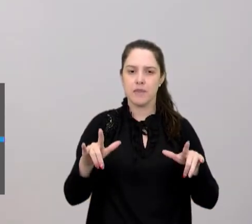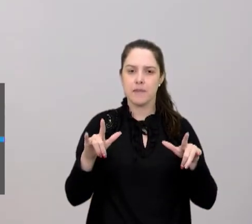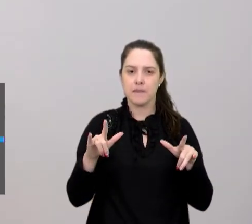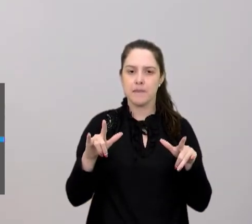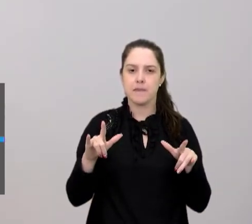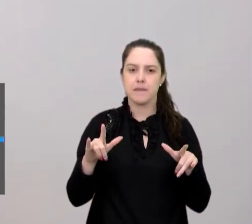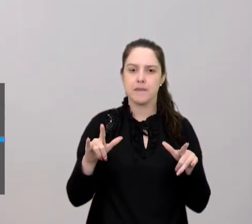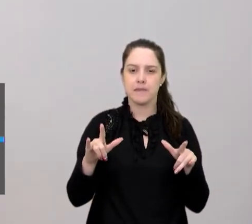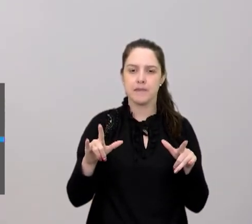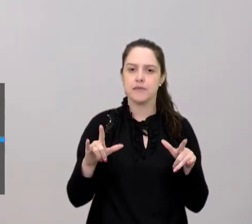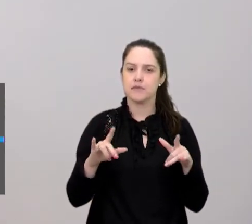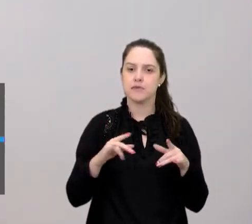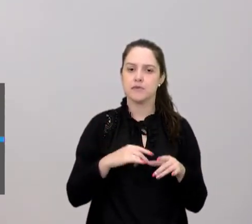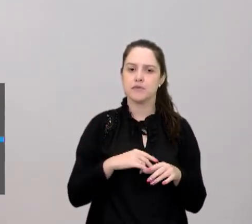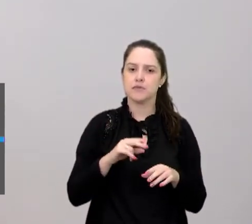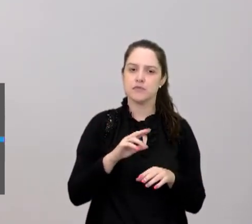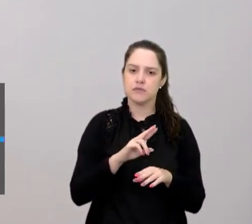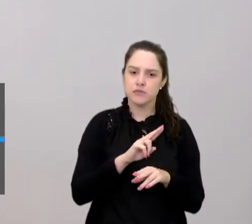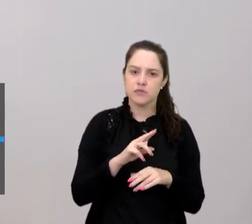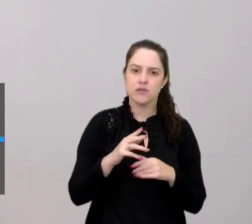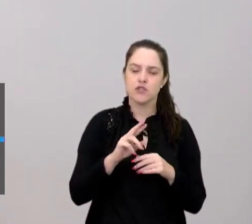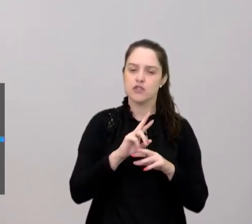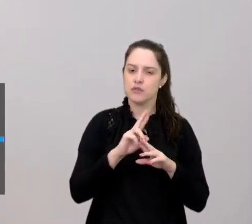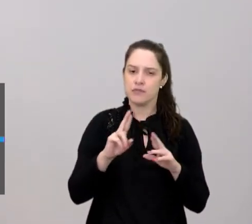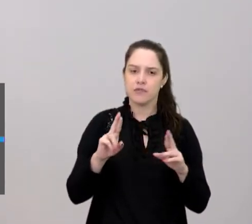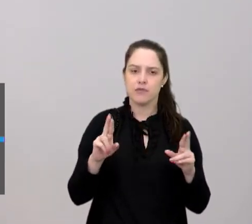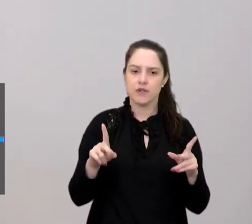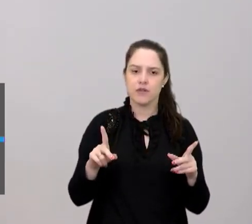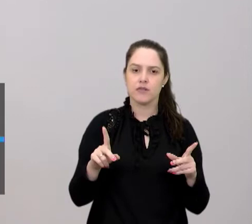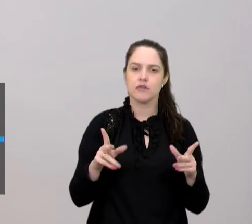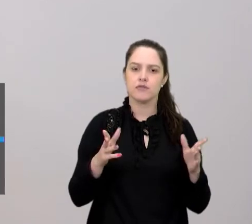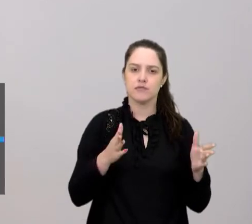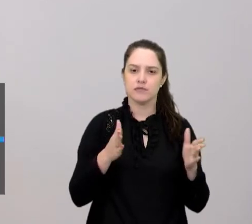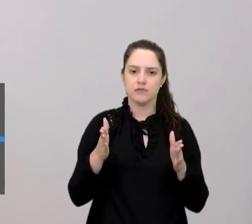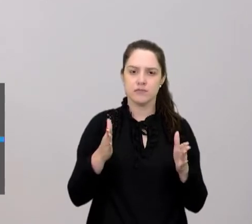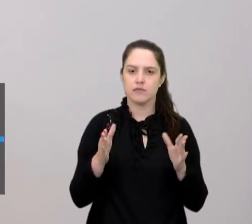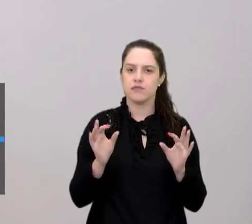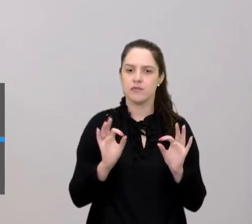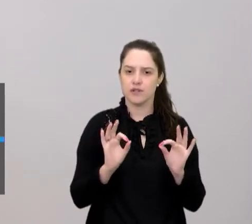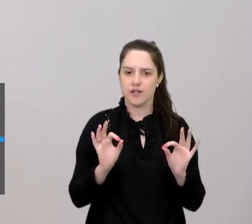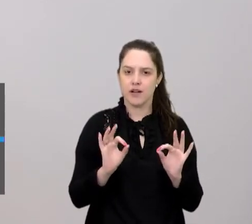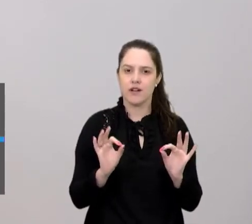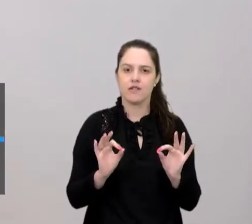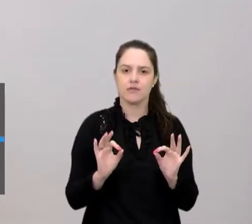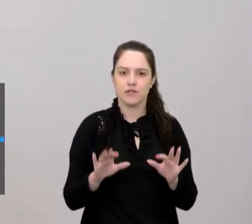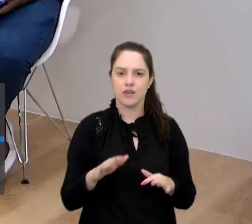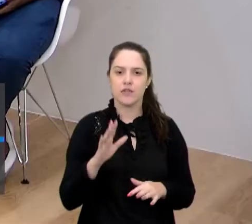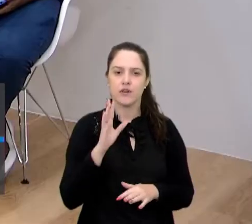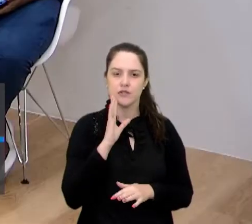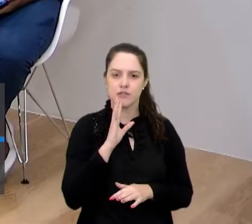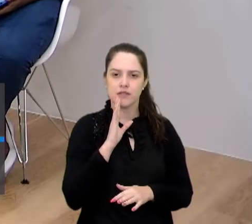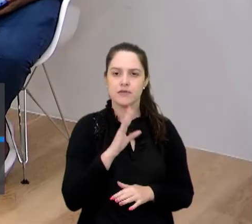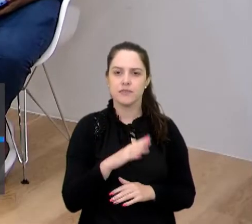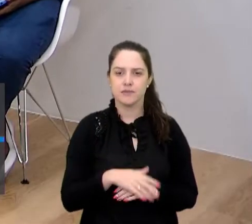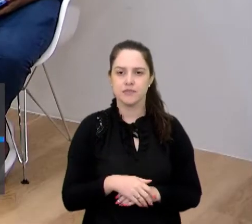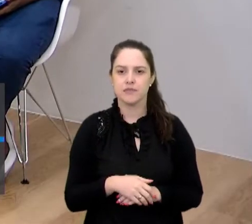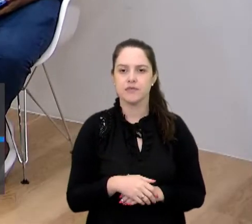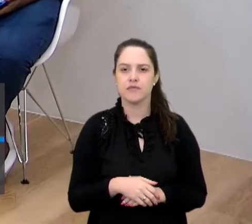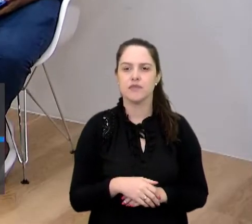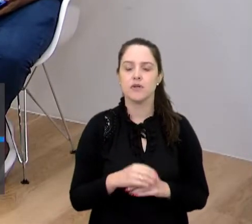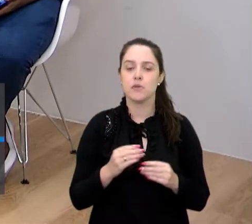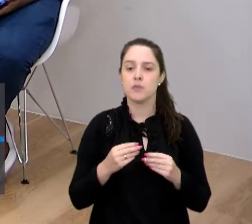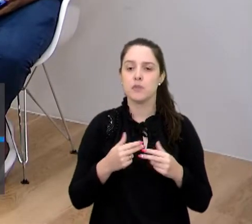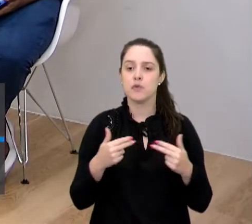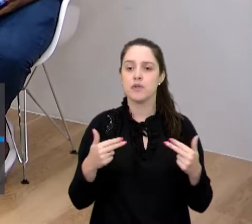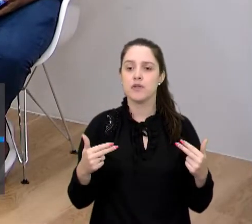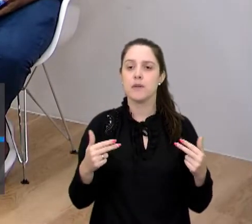que realmente é uma coisa muito diferente. E ele fala, eu dizia que nada. E eu amo que é o que ele estava colocando ali, né? No texto, eu